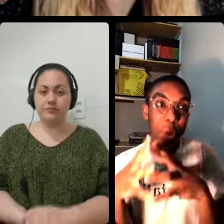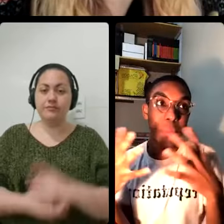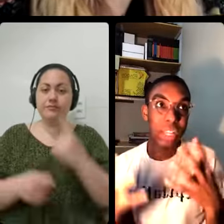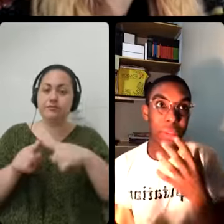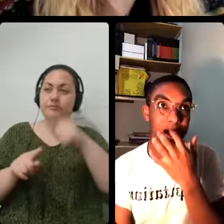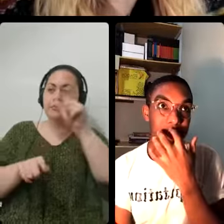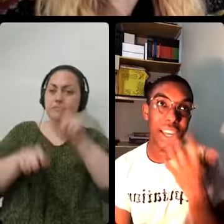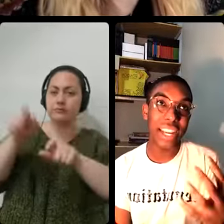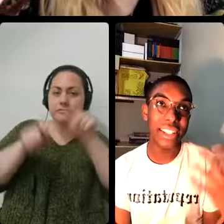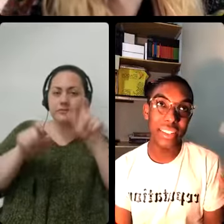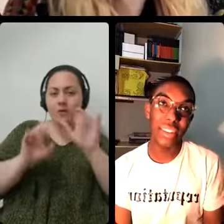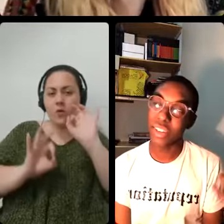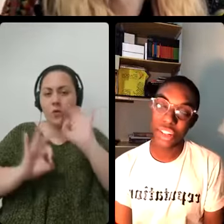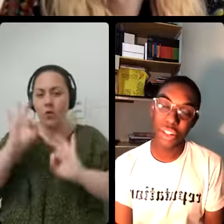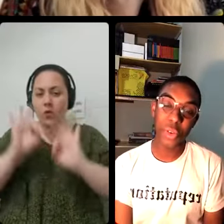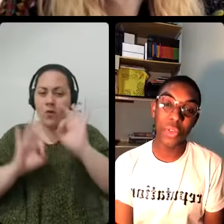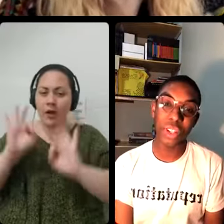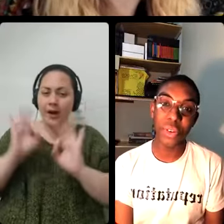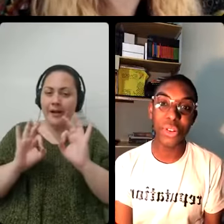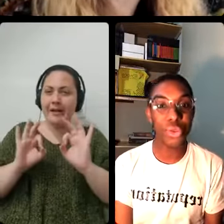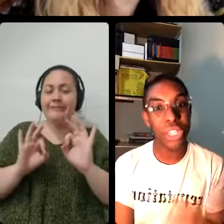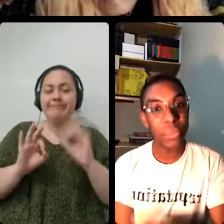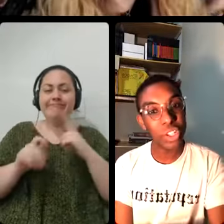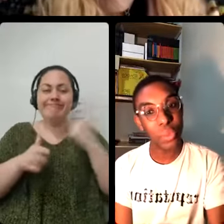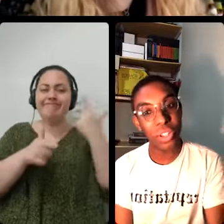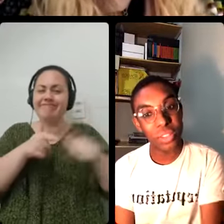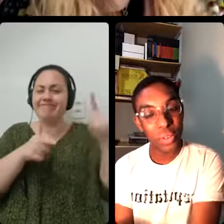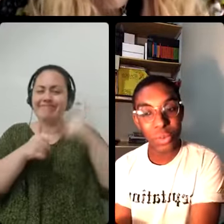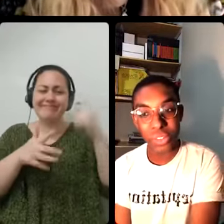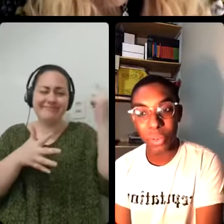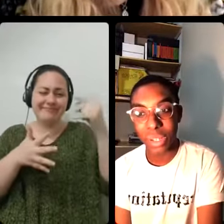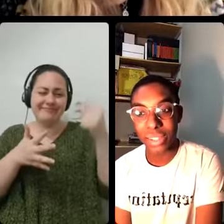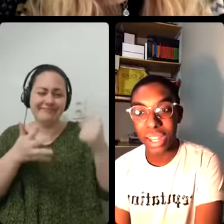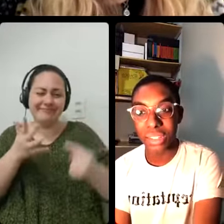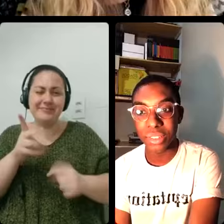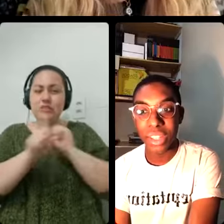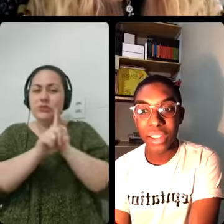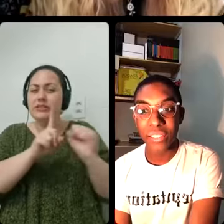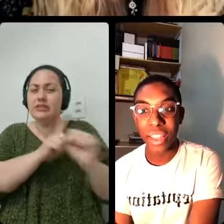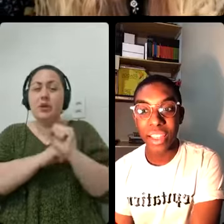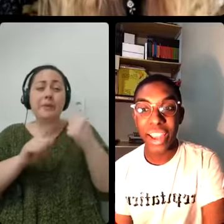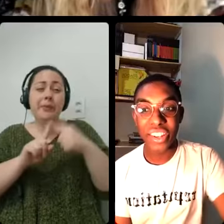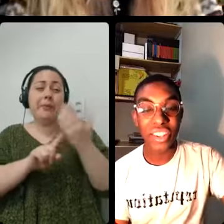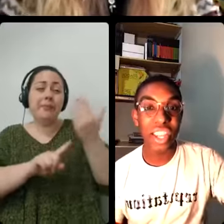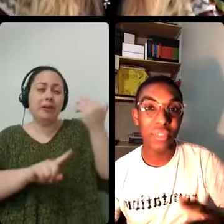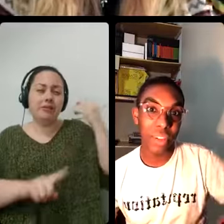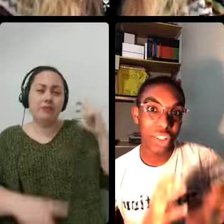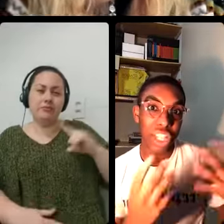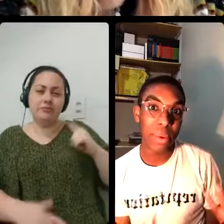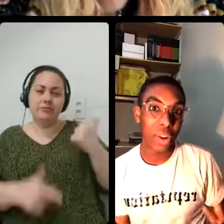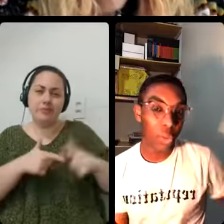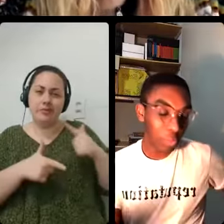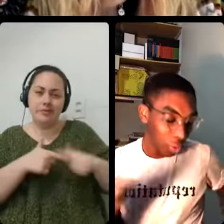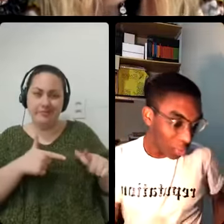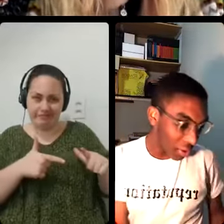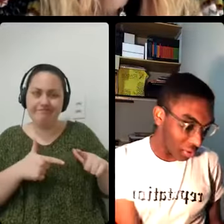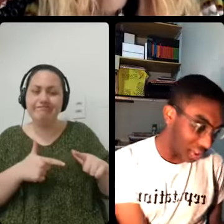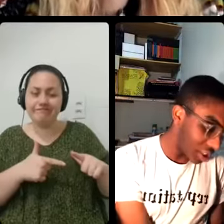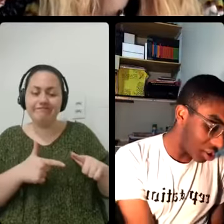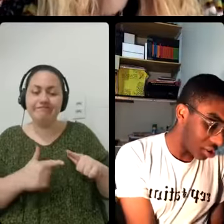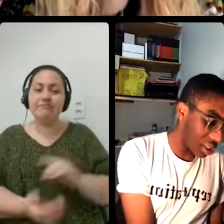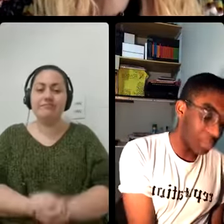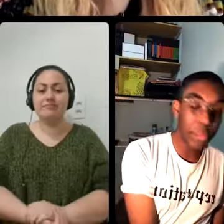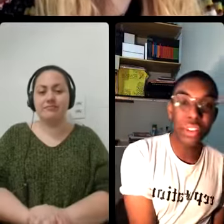os problemas sociais que a gente encontra hoje justamente porque isso aconteceu no passado, né? A gente trabalha com